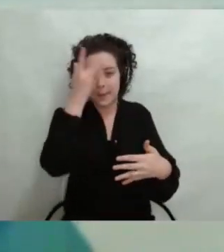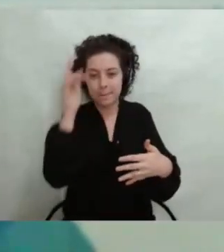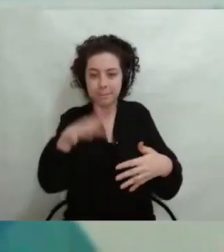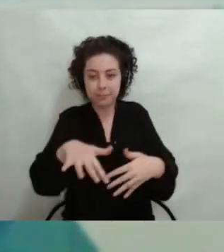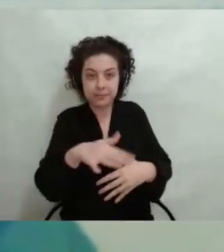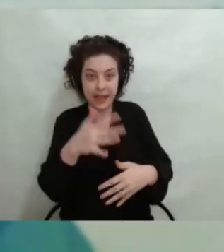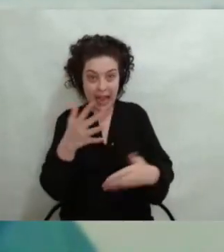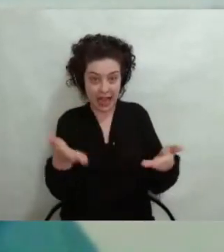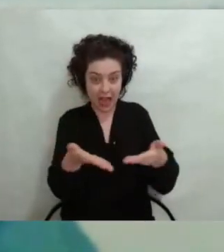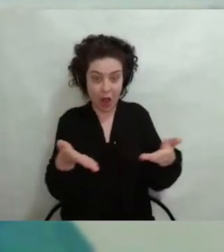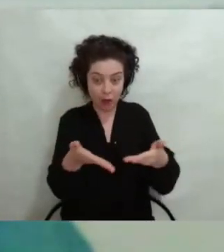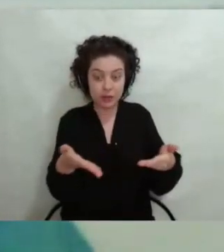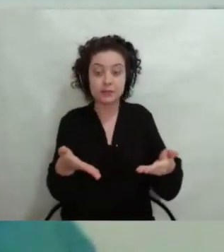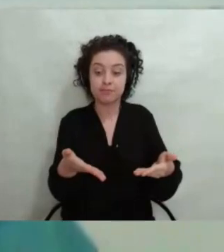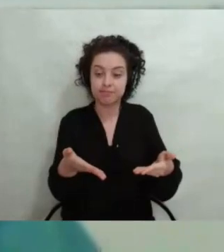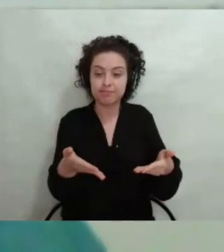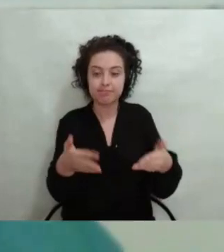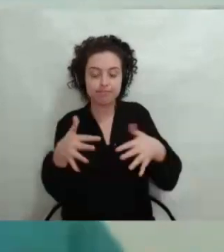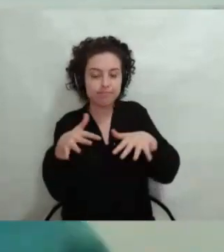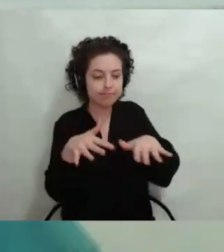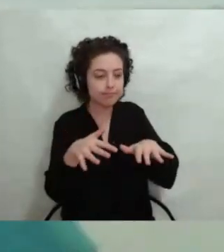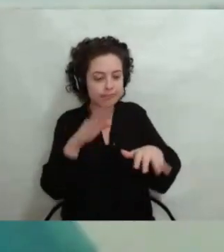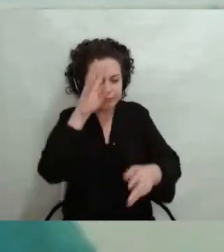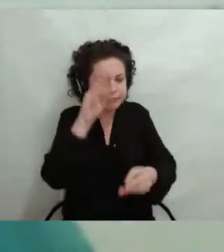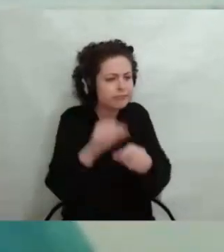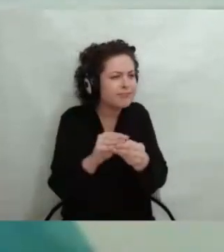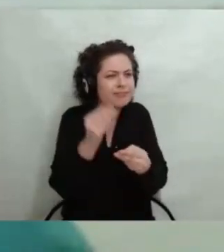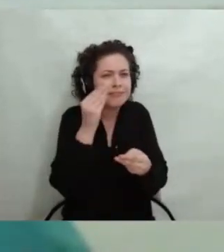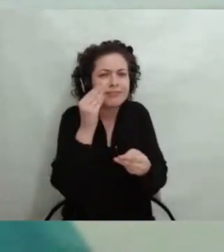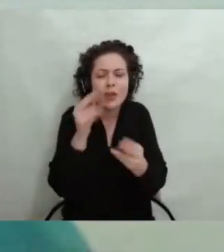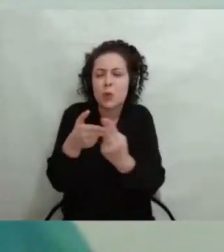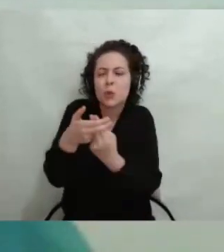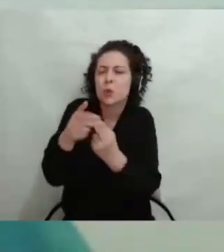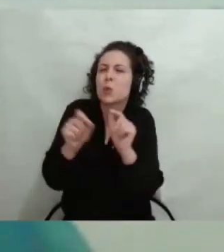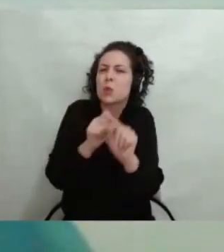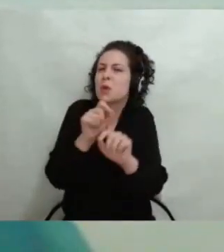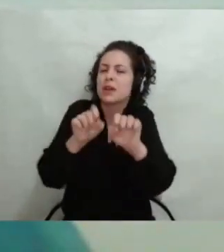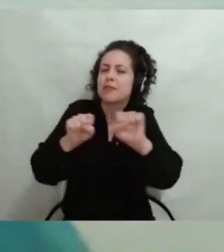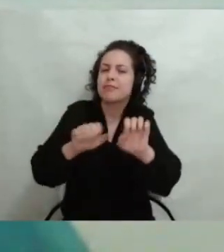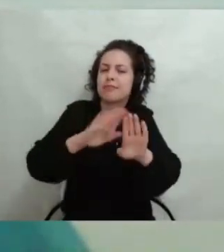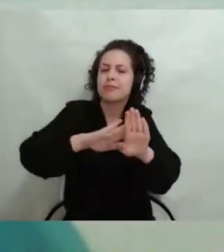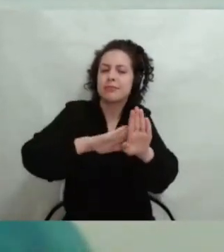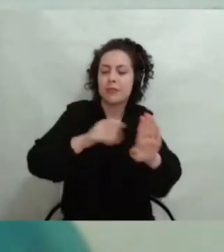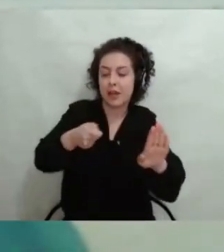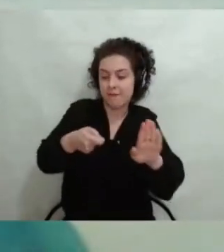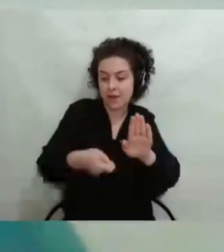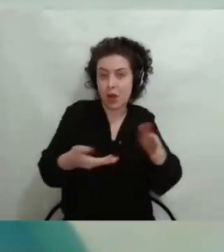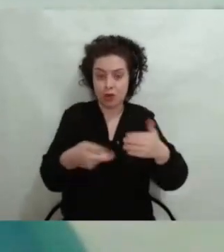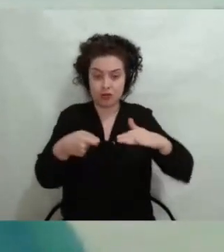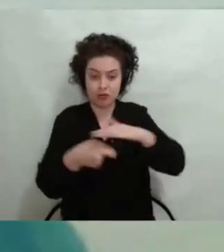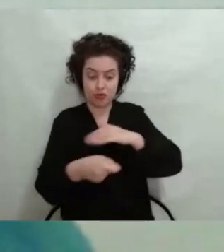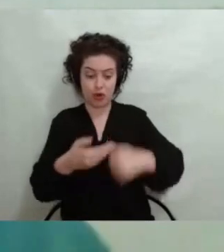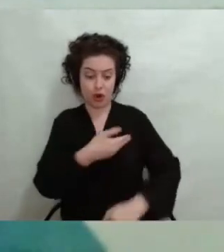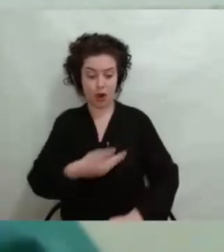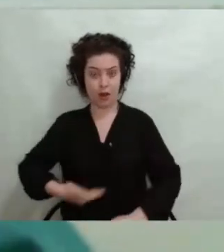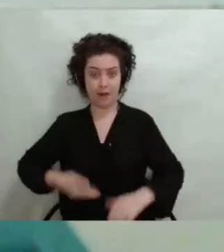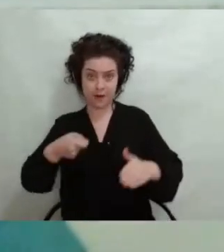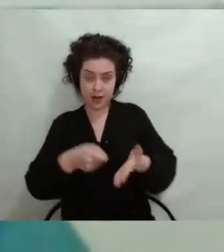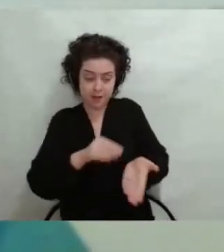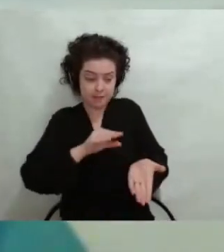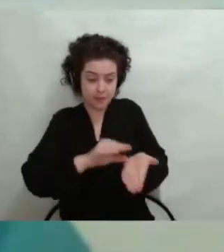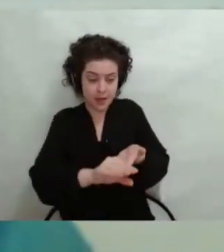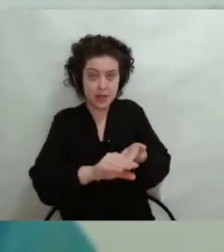estão mais se voltando para entender o que é o SUS, que o investimento atual do governo em relação ao